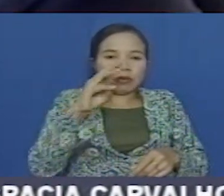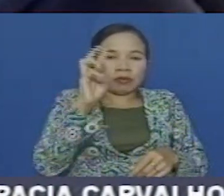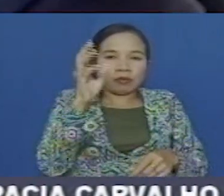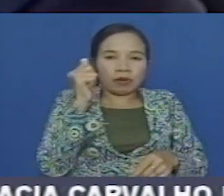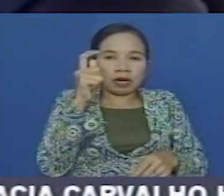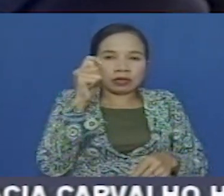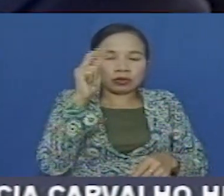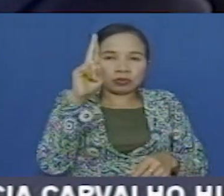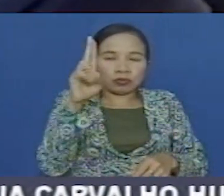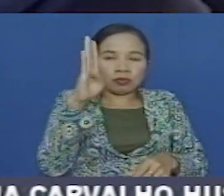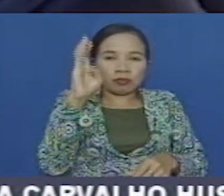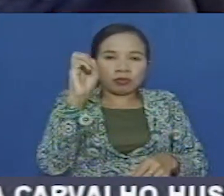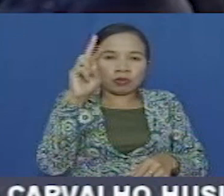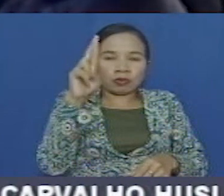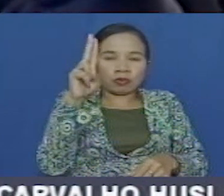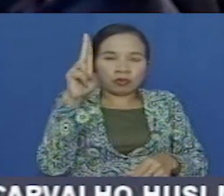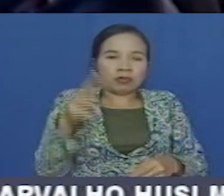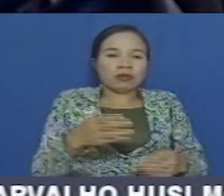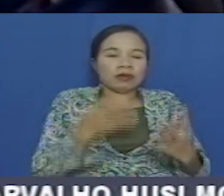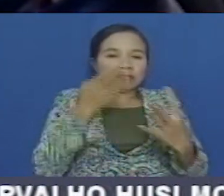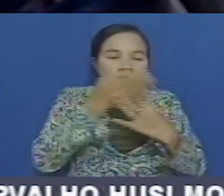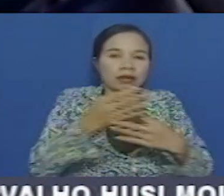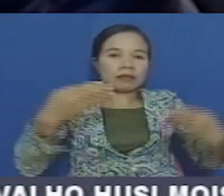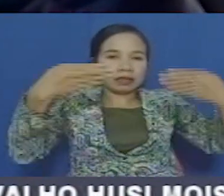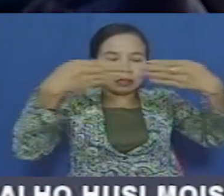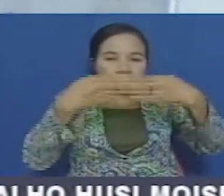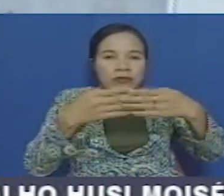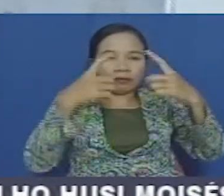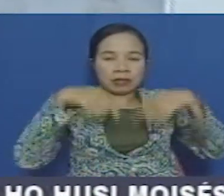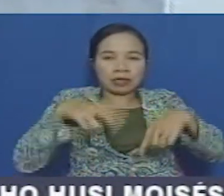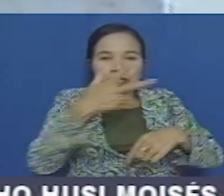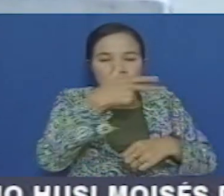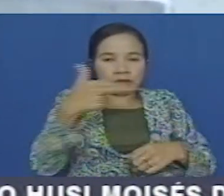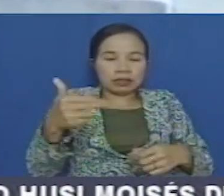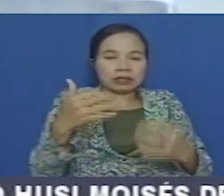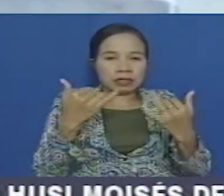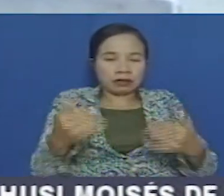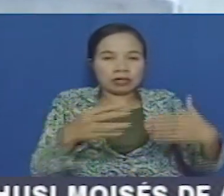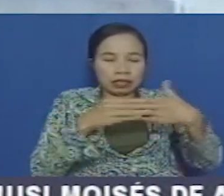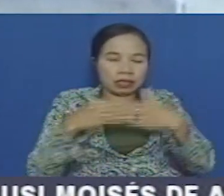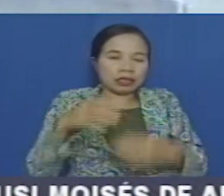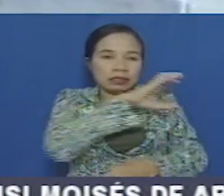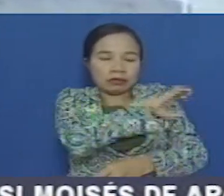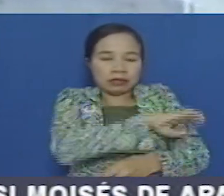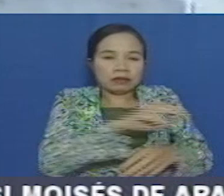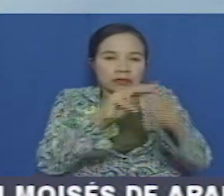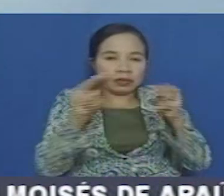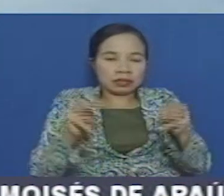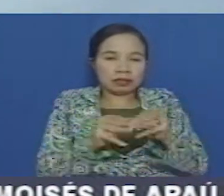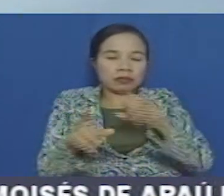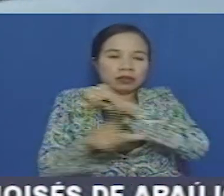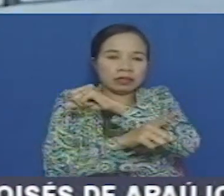rua, ato ultrapassa ali na fronteira terrestre, ba Indonésia. Dadaun ne, autoridade de segurança município